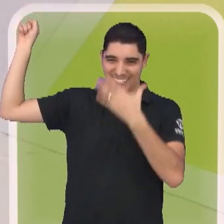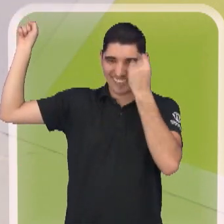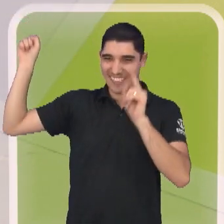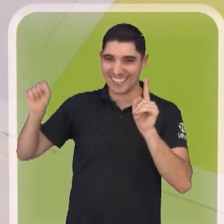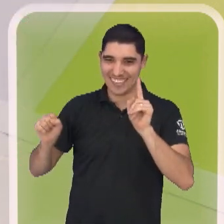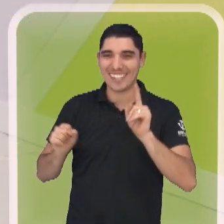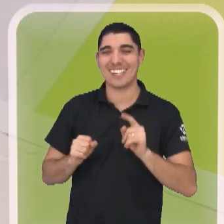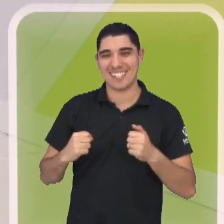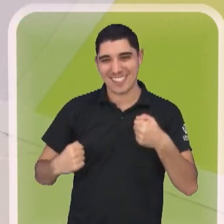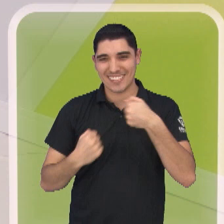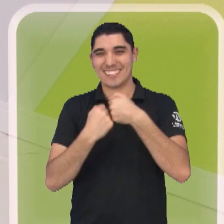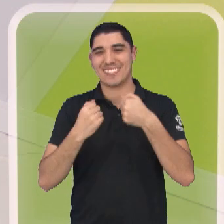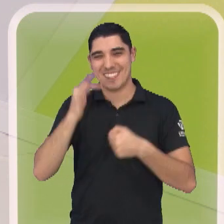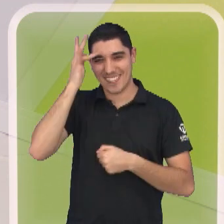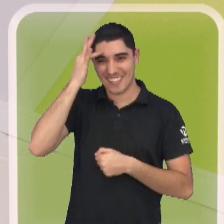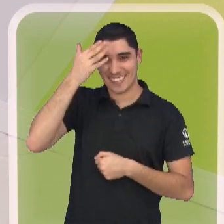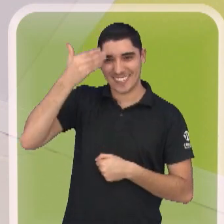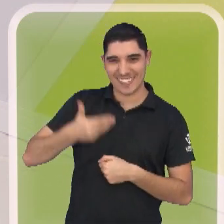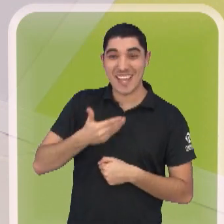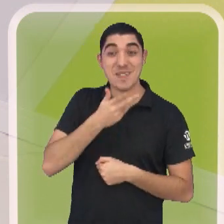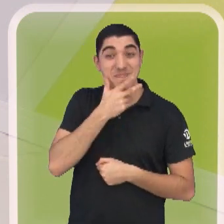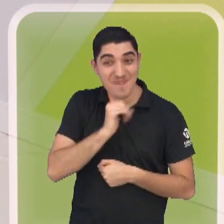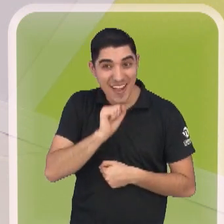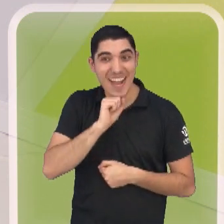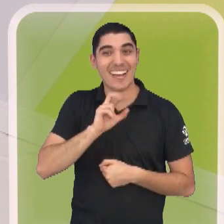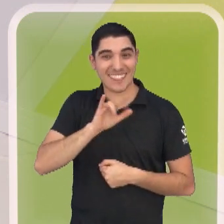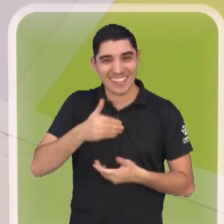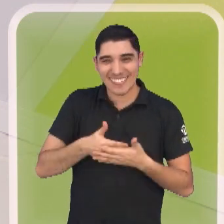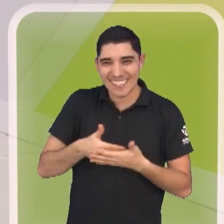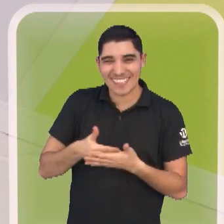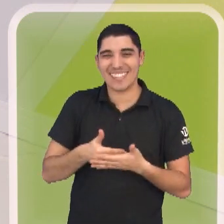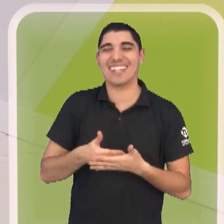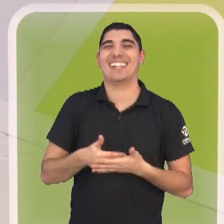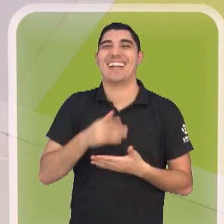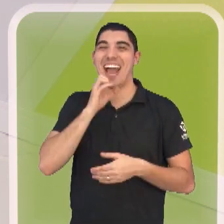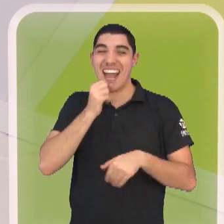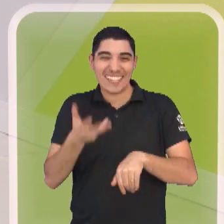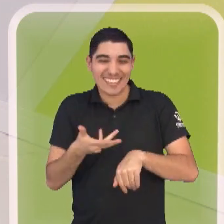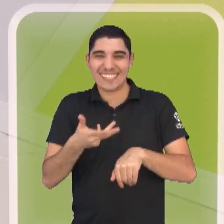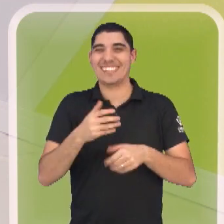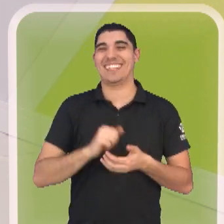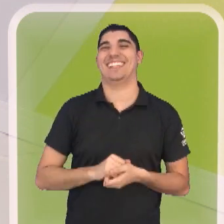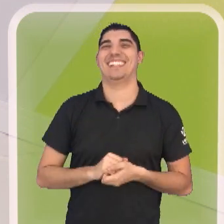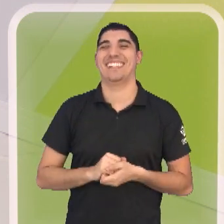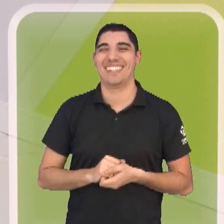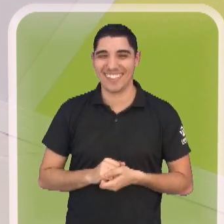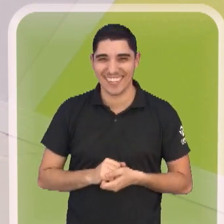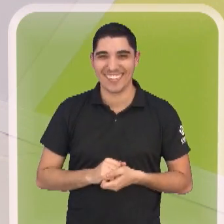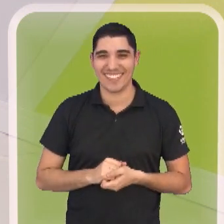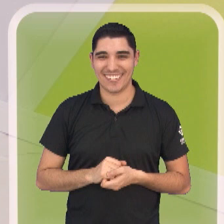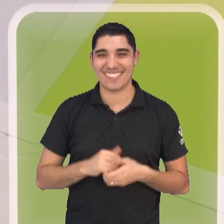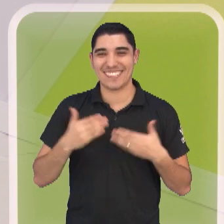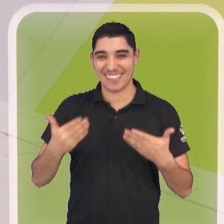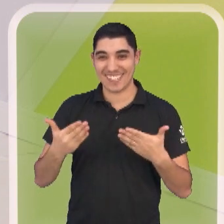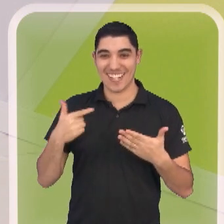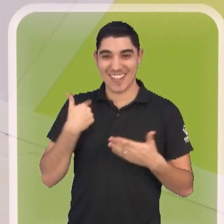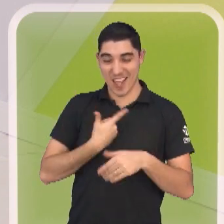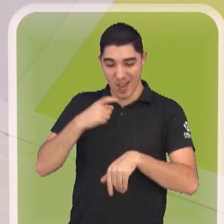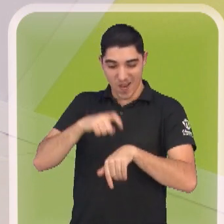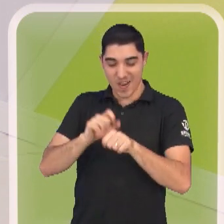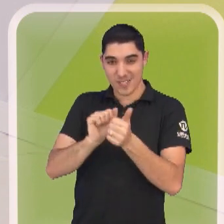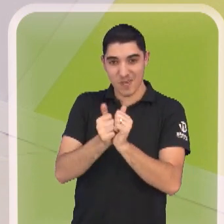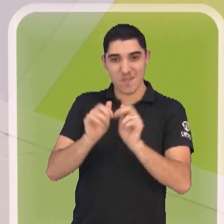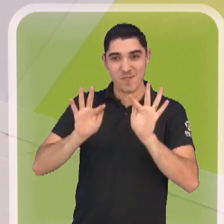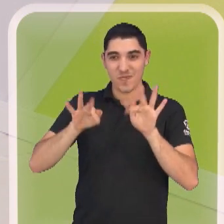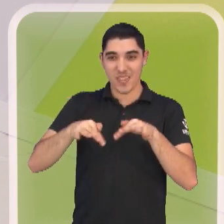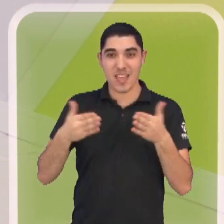soquinho Maroto Beleza vai ser papai homem é um coelho que beleza vamos hahaha vamos terminando Nossa Senhora do Sport e